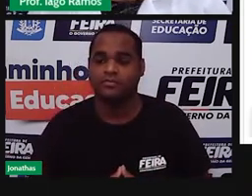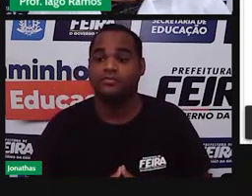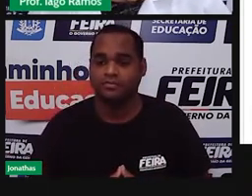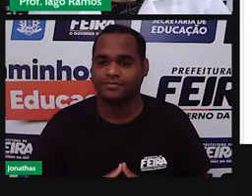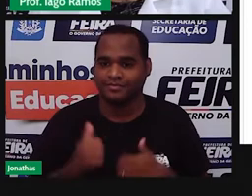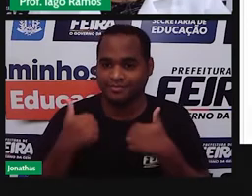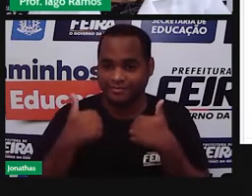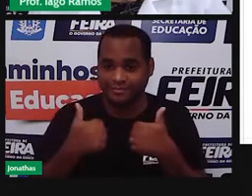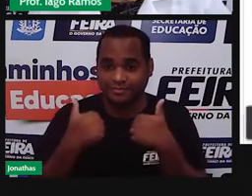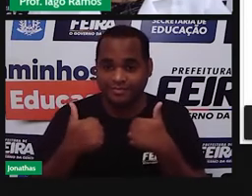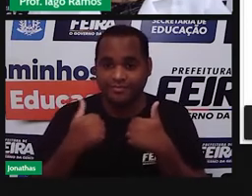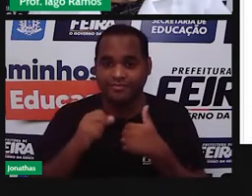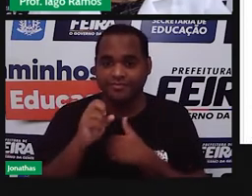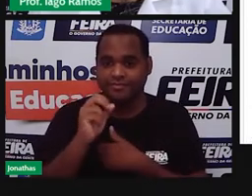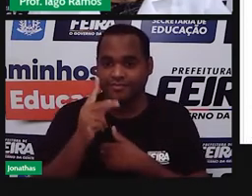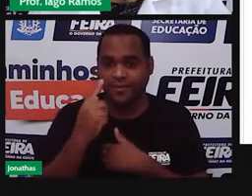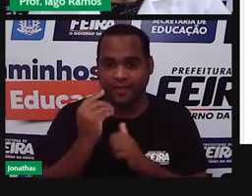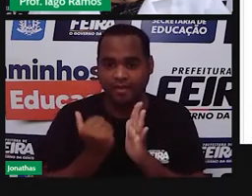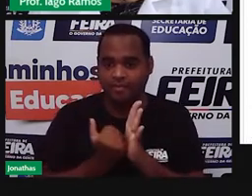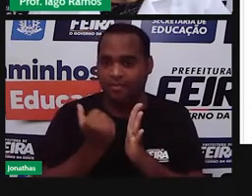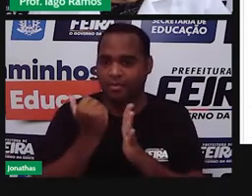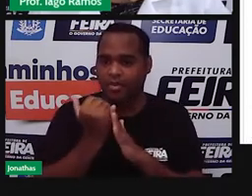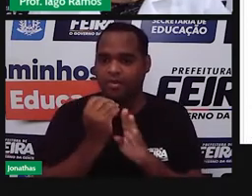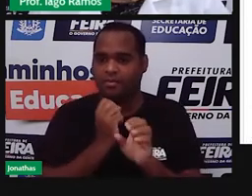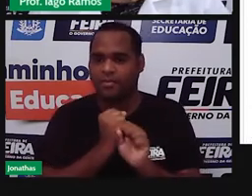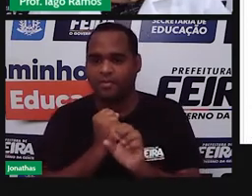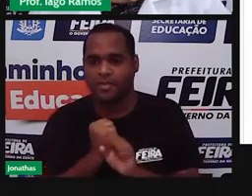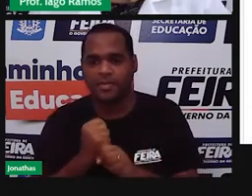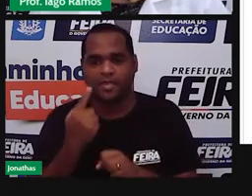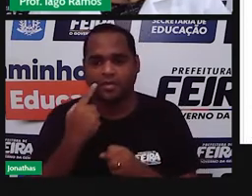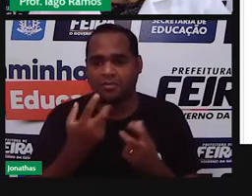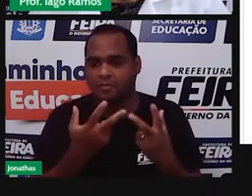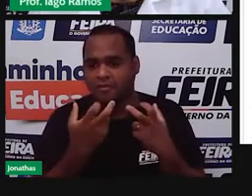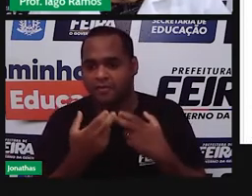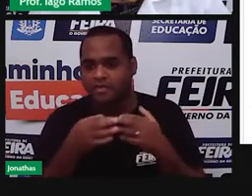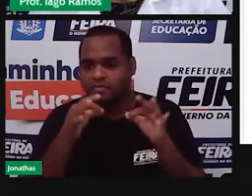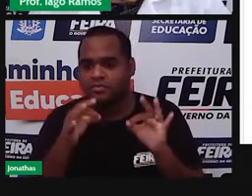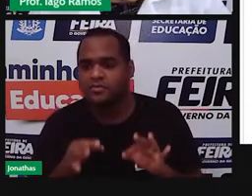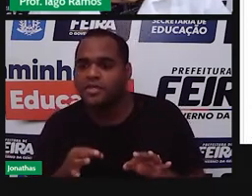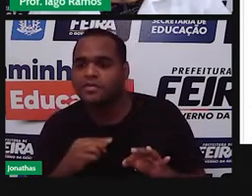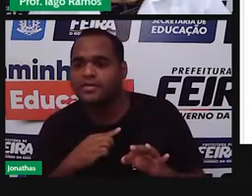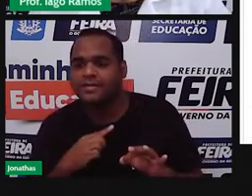Prontinho. Aí a gente aumenta para conseguir enxergar direitinho.